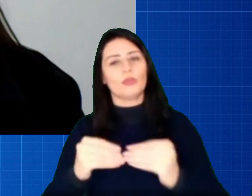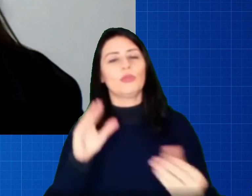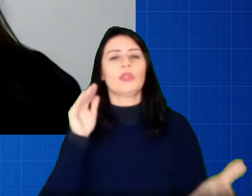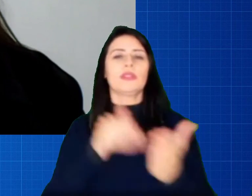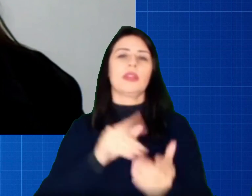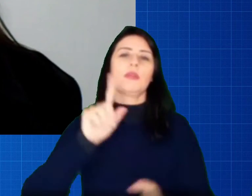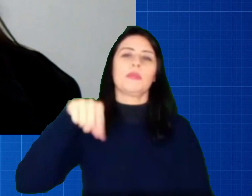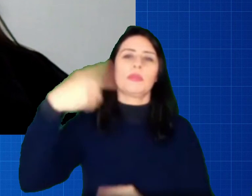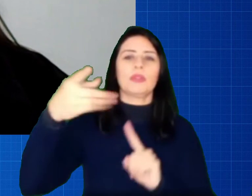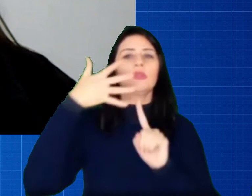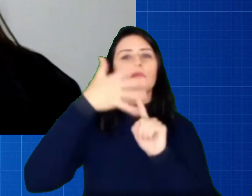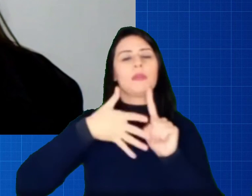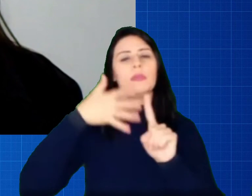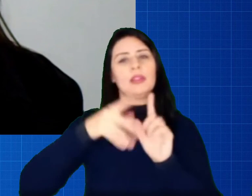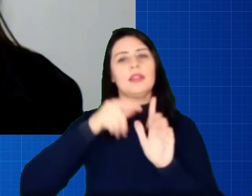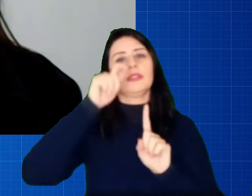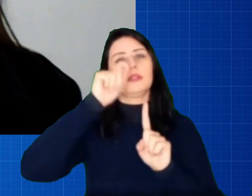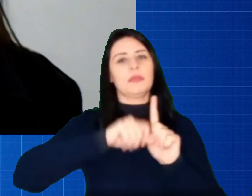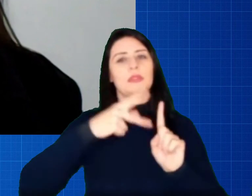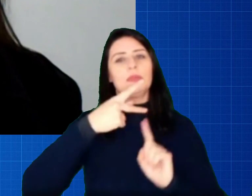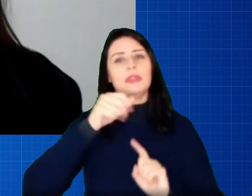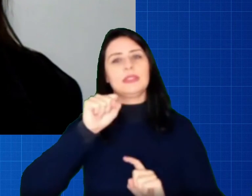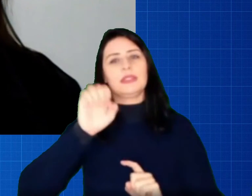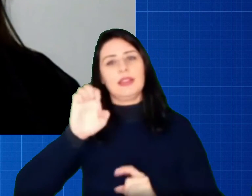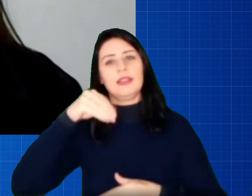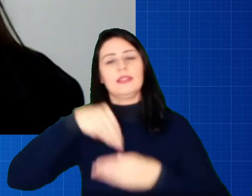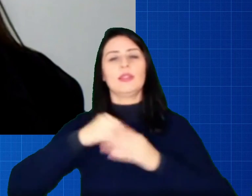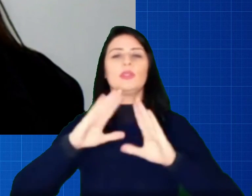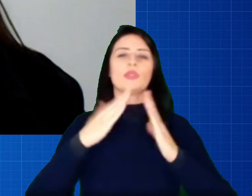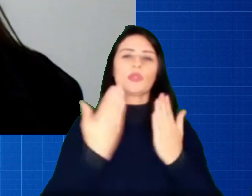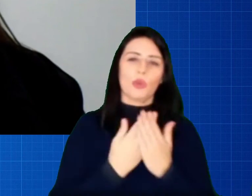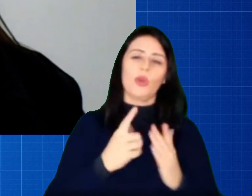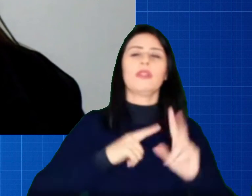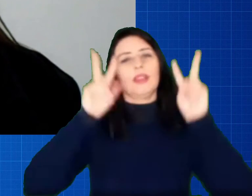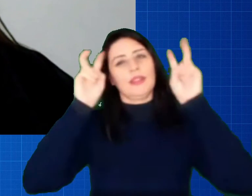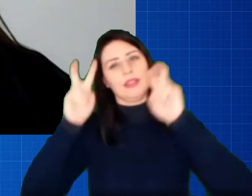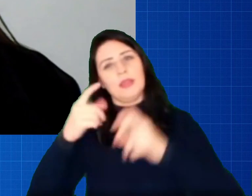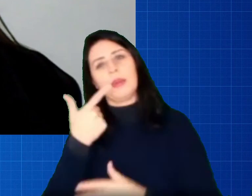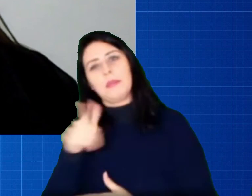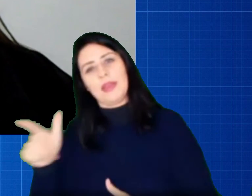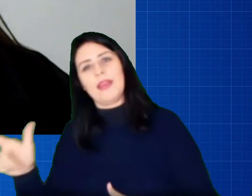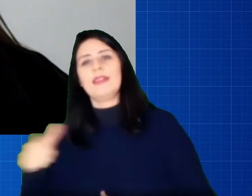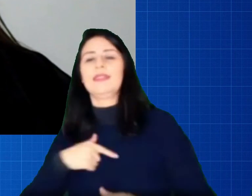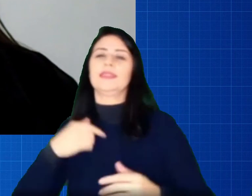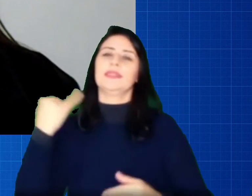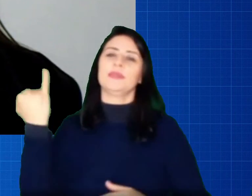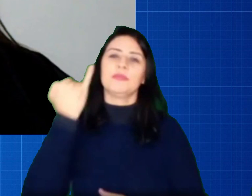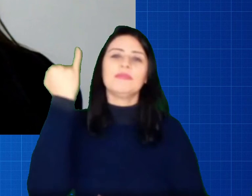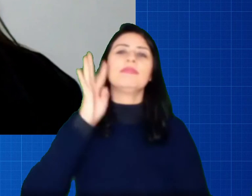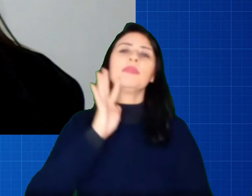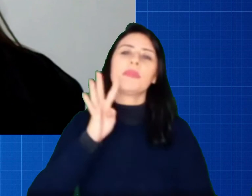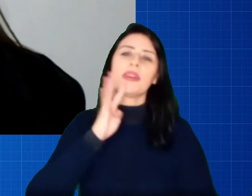deste encontro. Tá? Então, a gente agradece a presença de todos e até a próxima palestra do mês do PSE